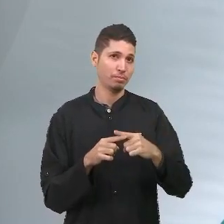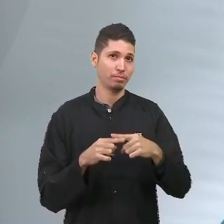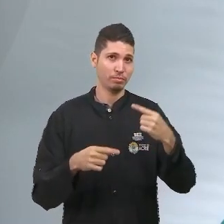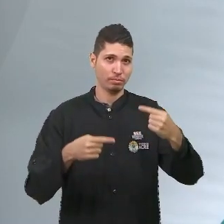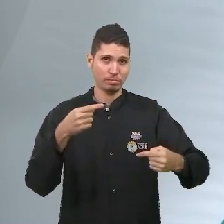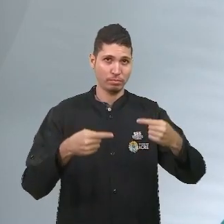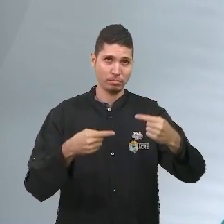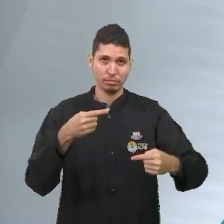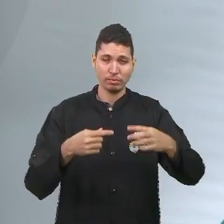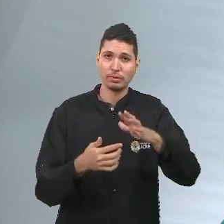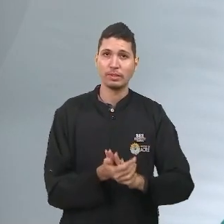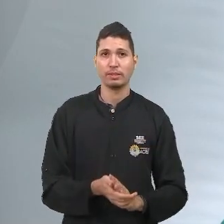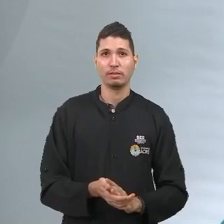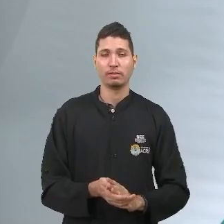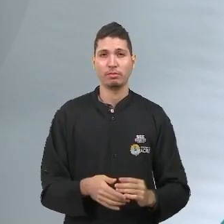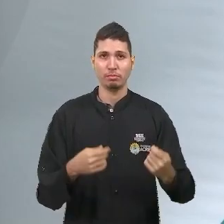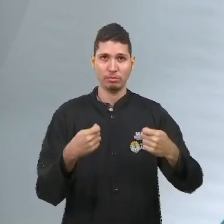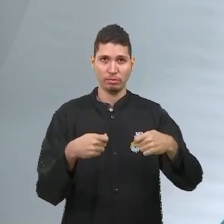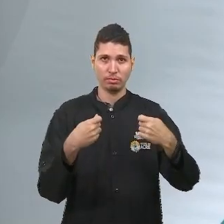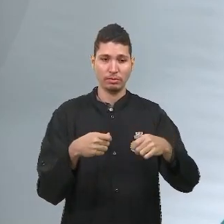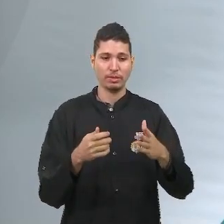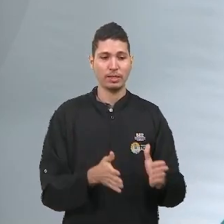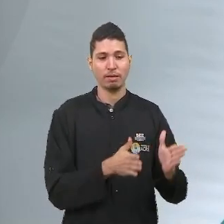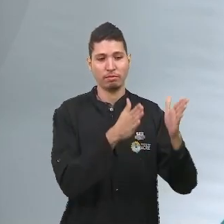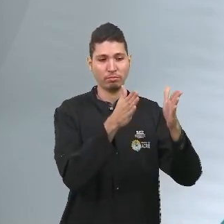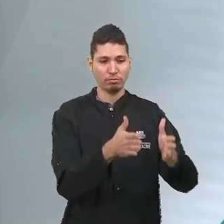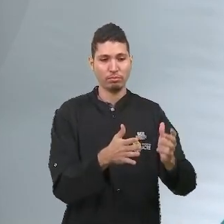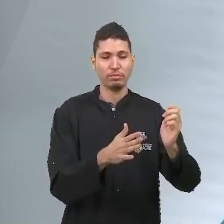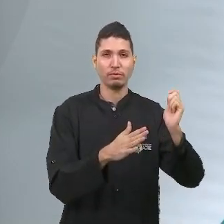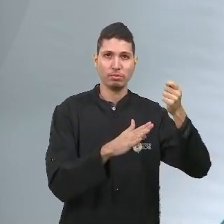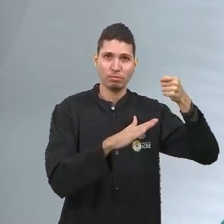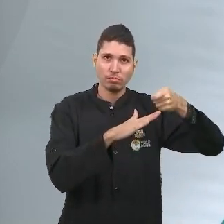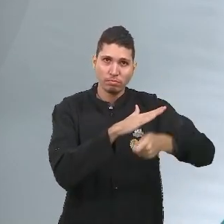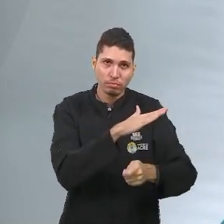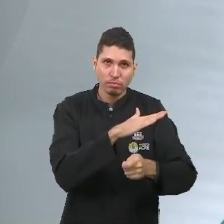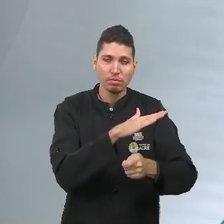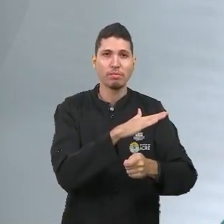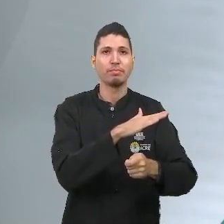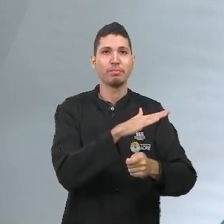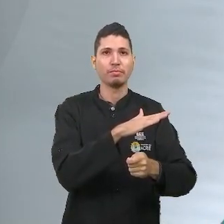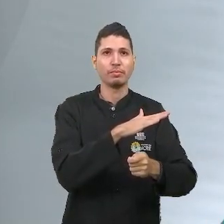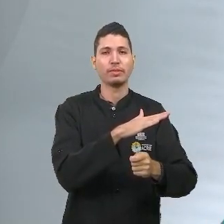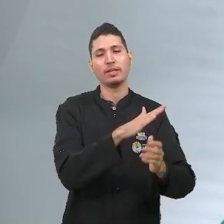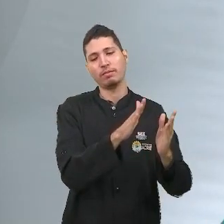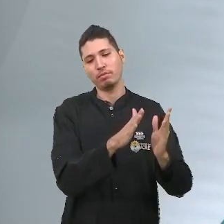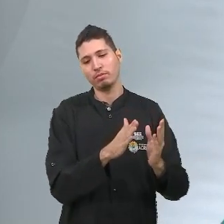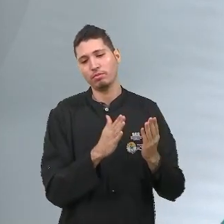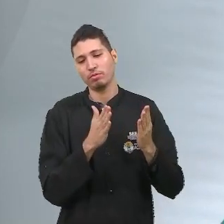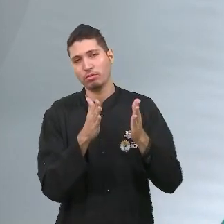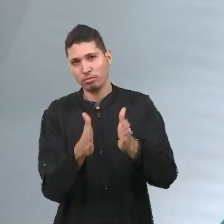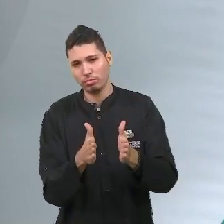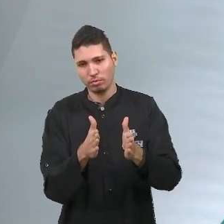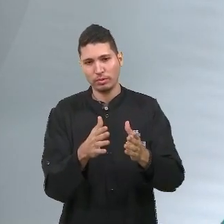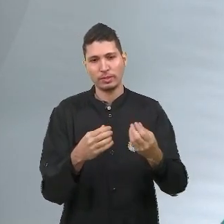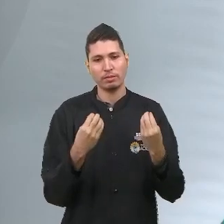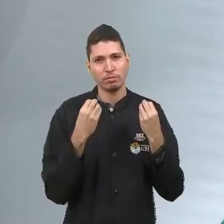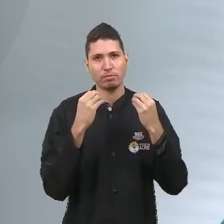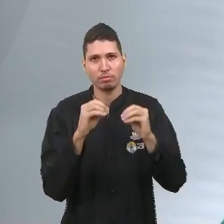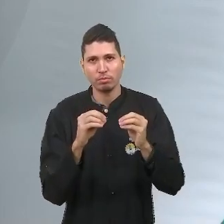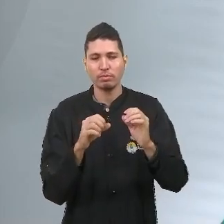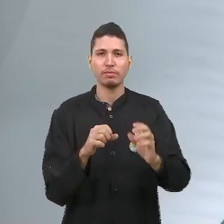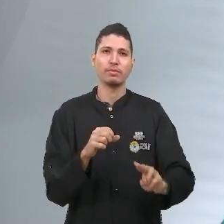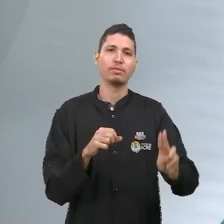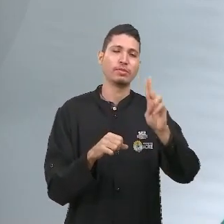políticas que eram necessárias ali para aquela primeira fase, muito investimento, passa a ser colocado em outras fases. Já que não tem tantos